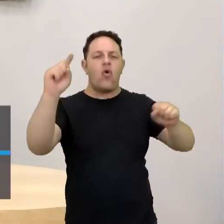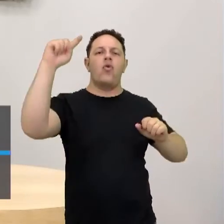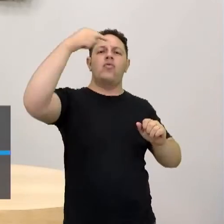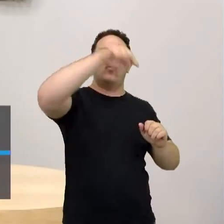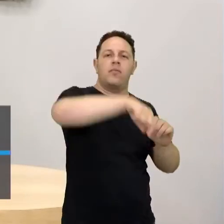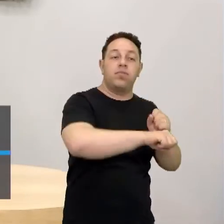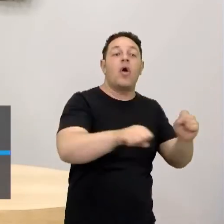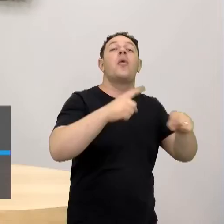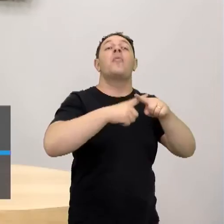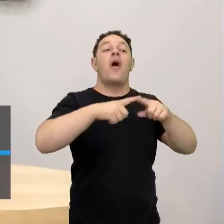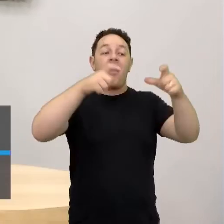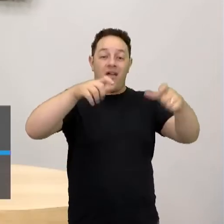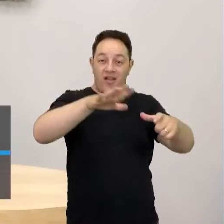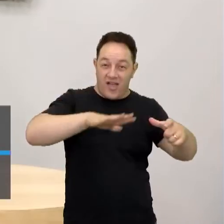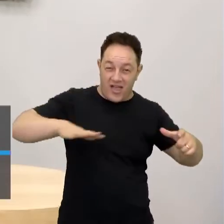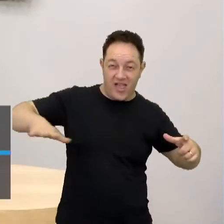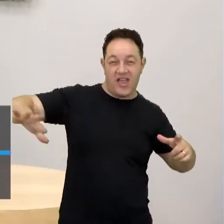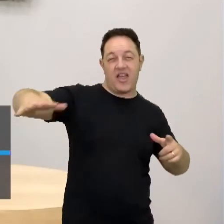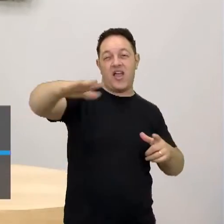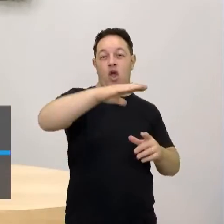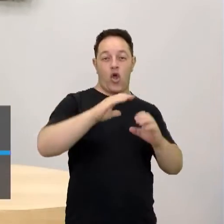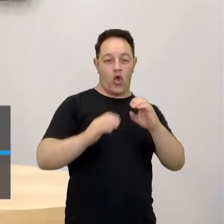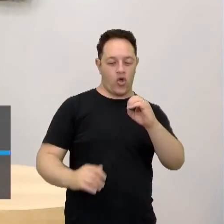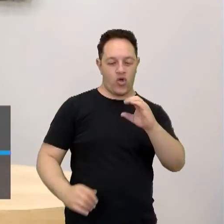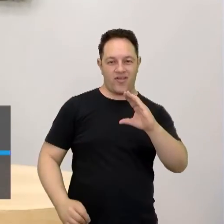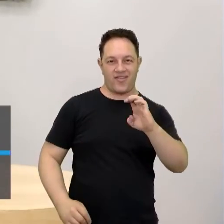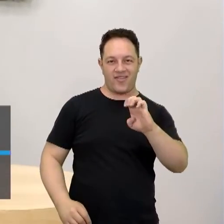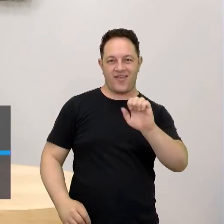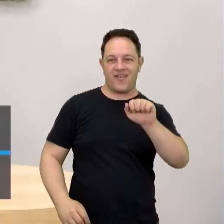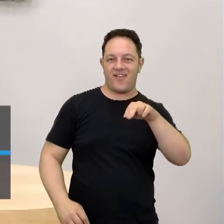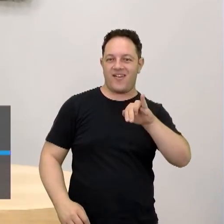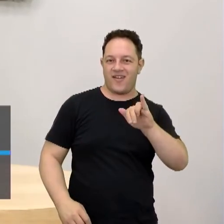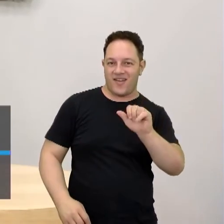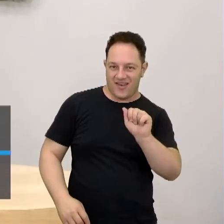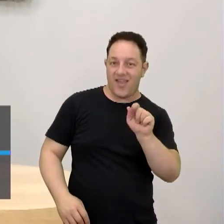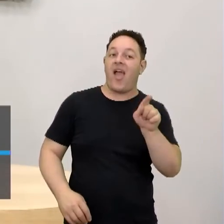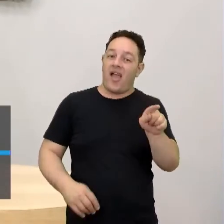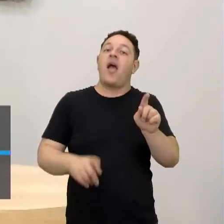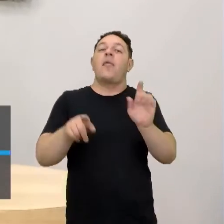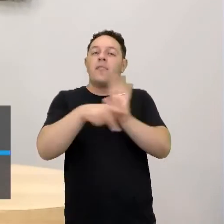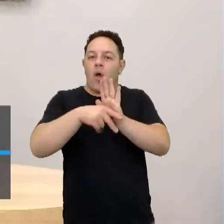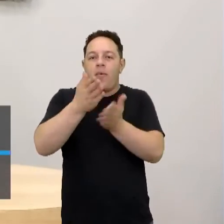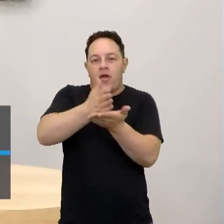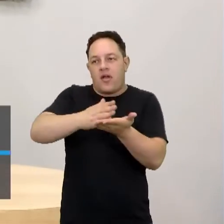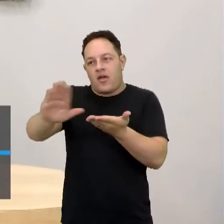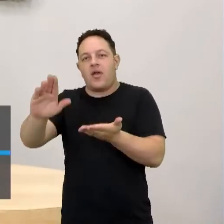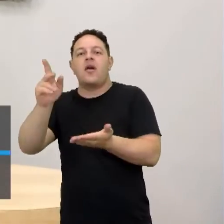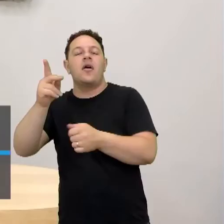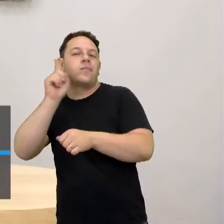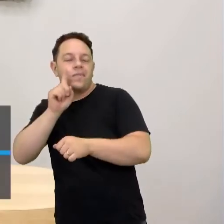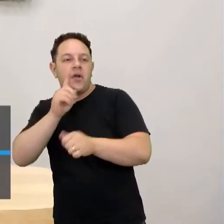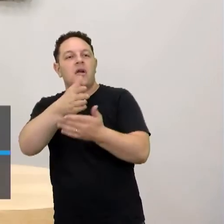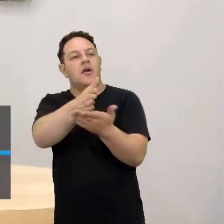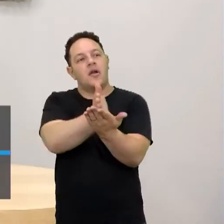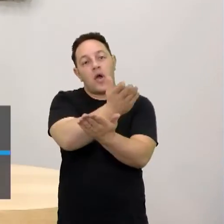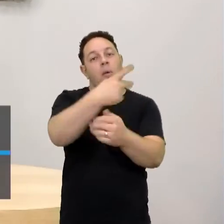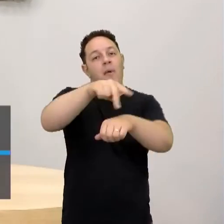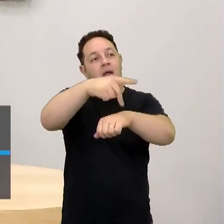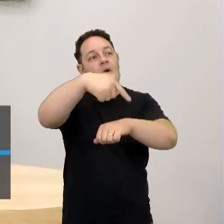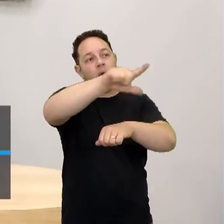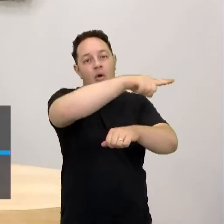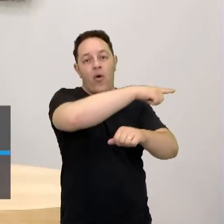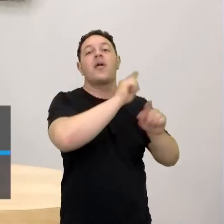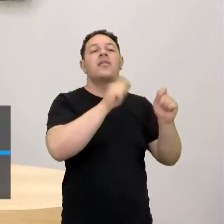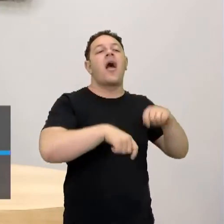outros países que, logicamente, se prepararam para essa questão aí da Guerra Fria, né? E, logicamente, retrata porque hoje não tem